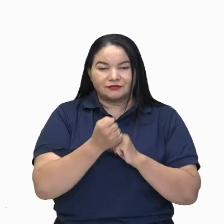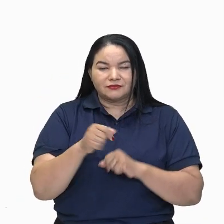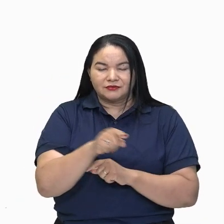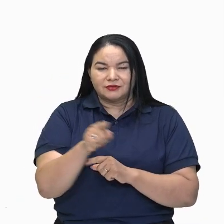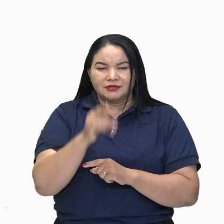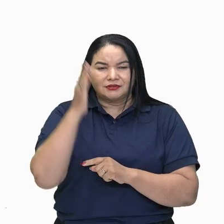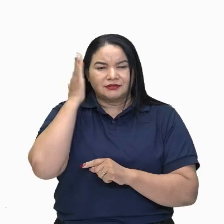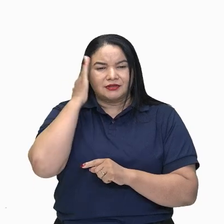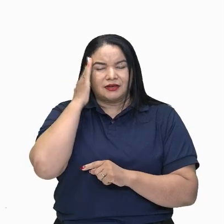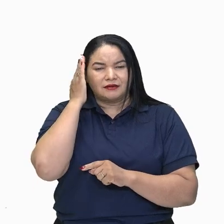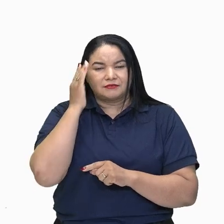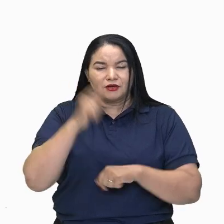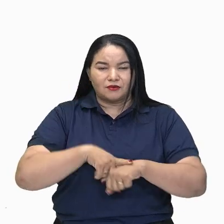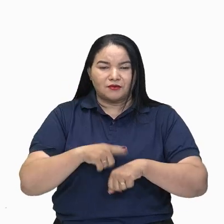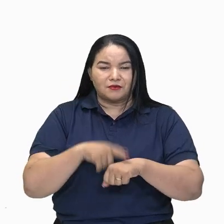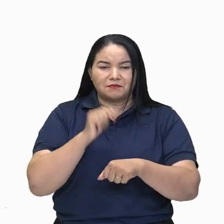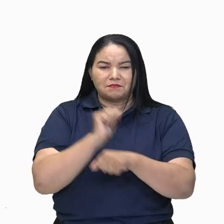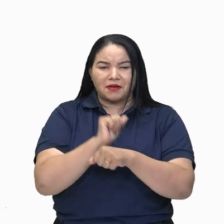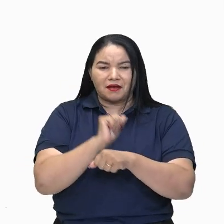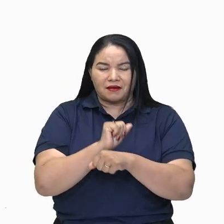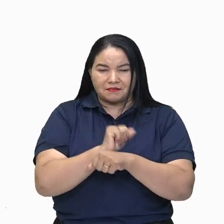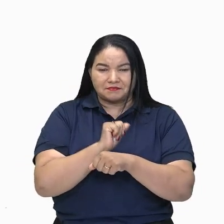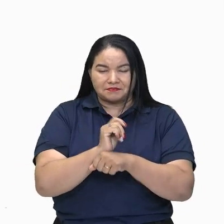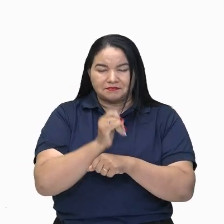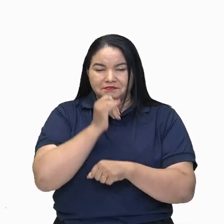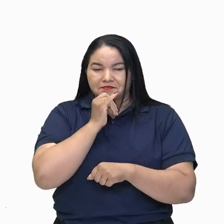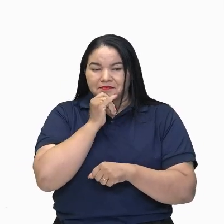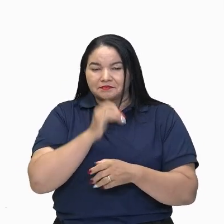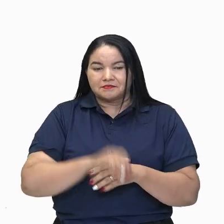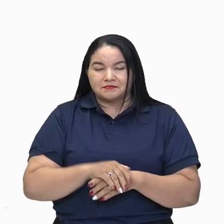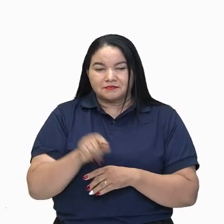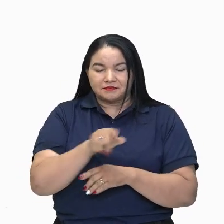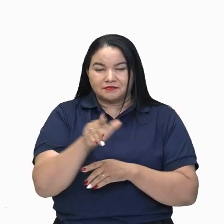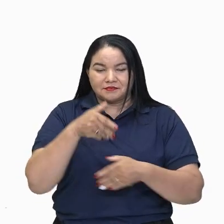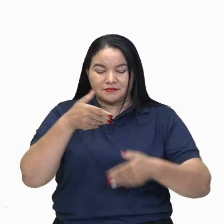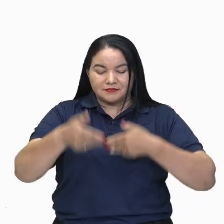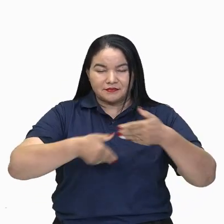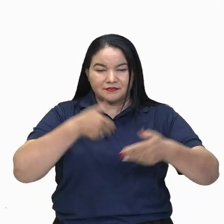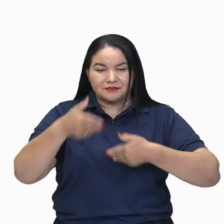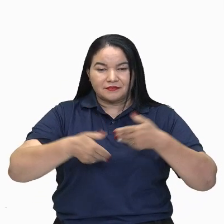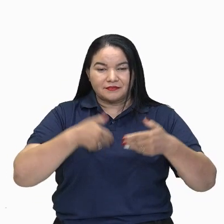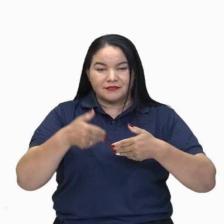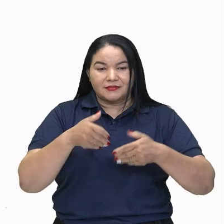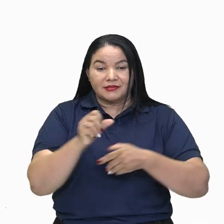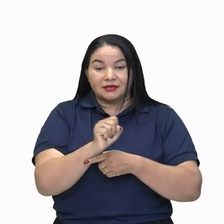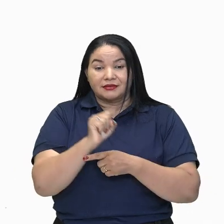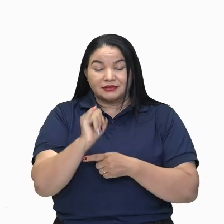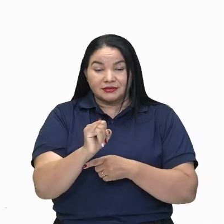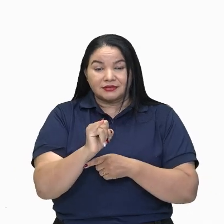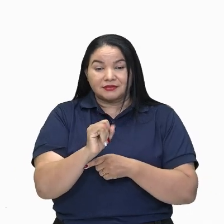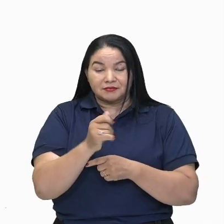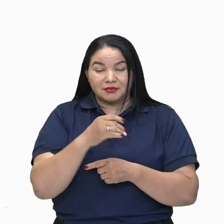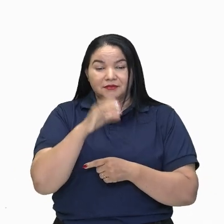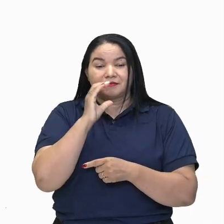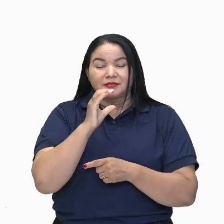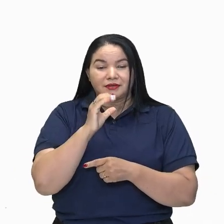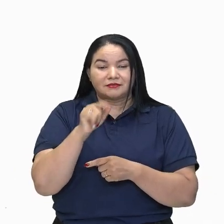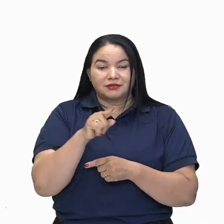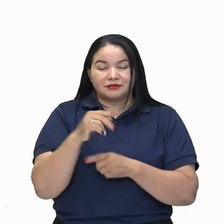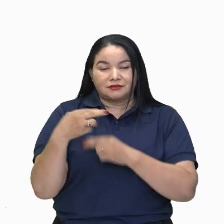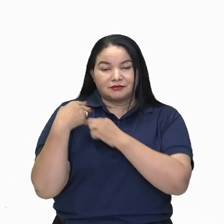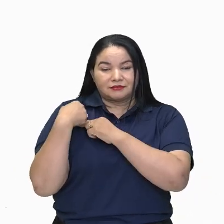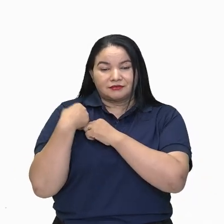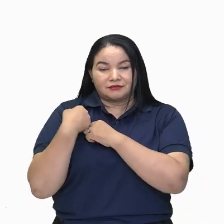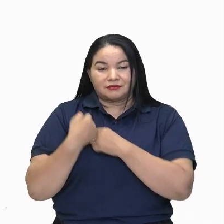hora de parar? Cuide de si mesmo. Beba com responsabilidade. Visite nosso site